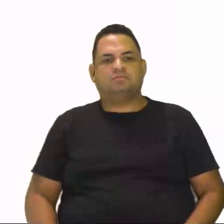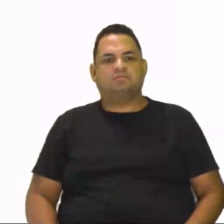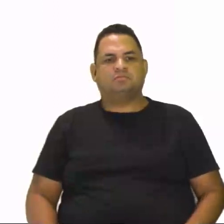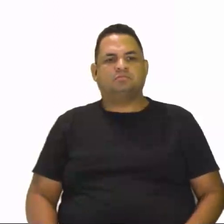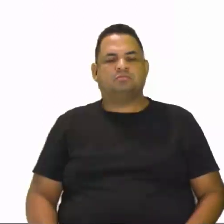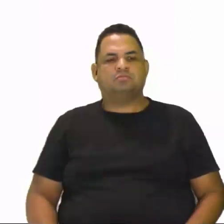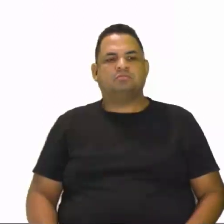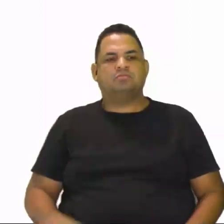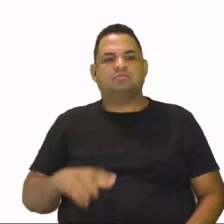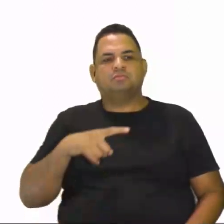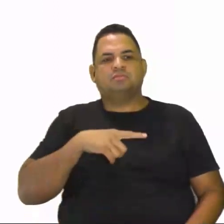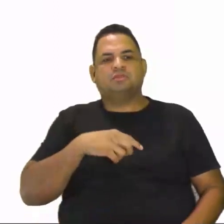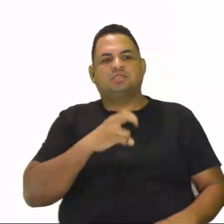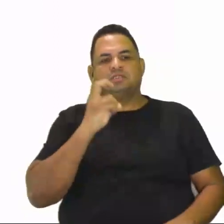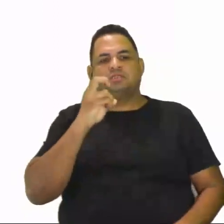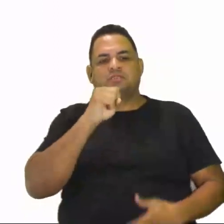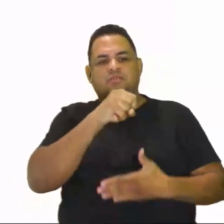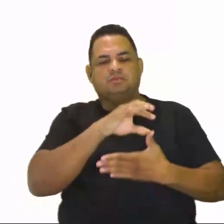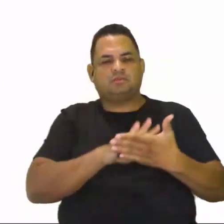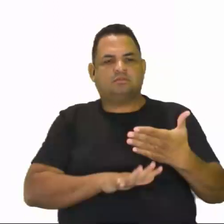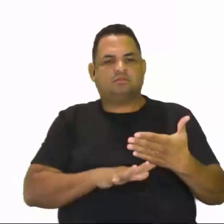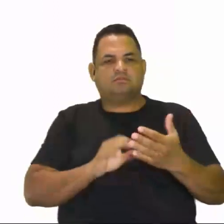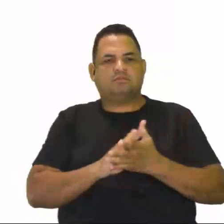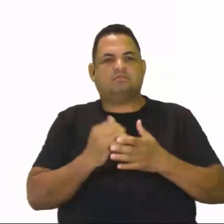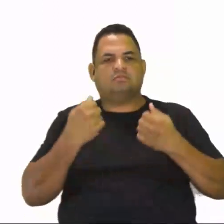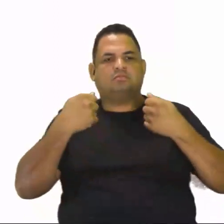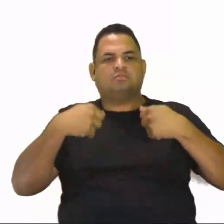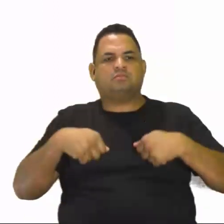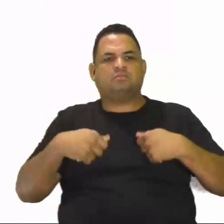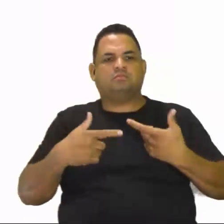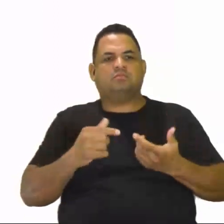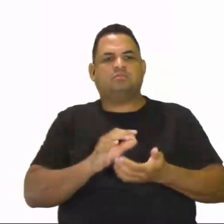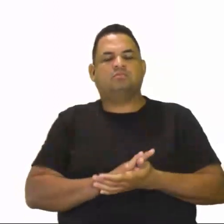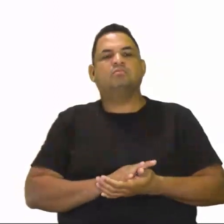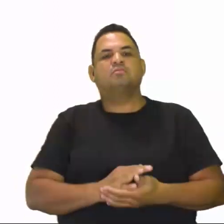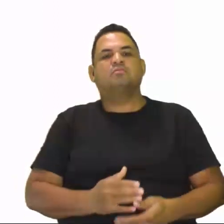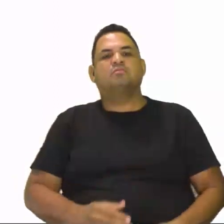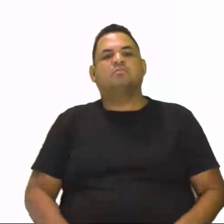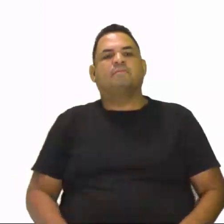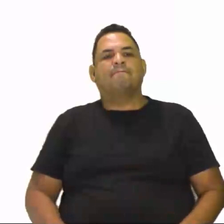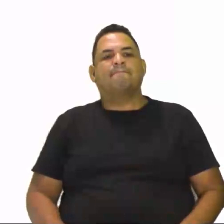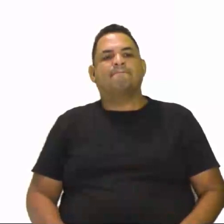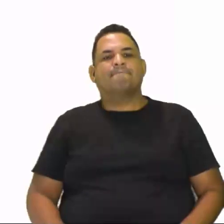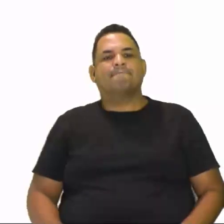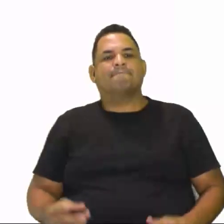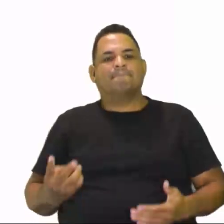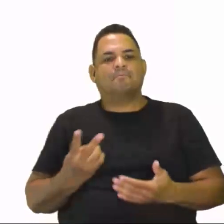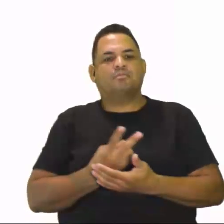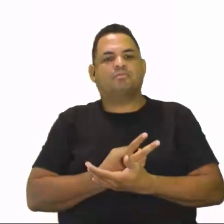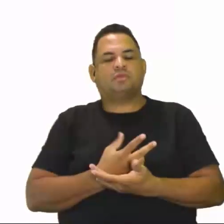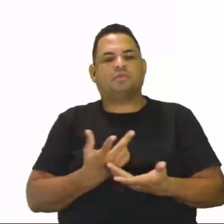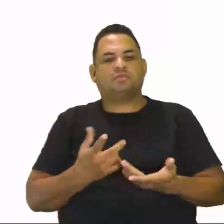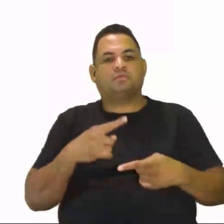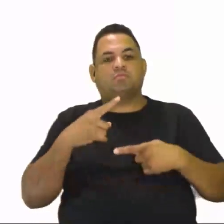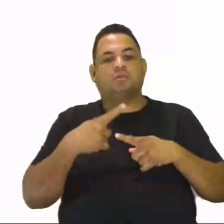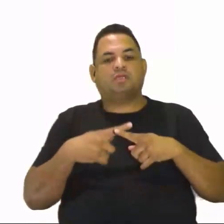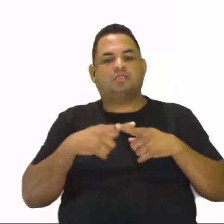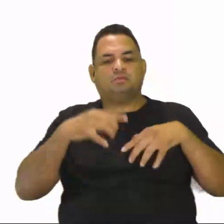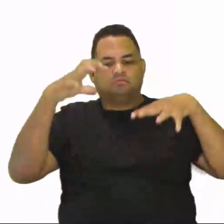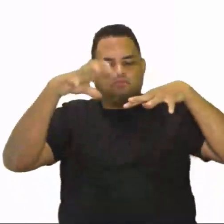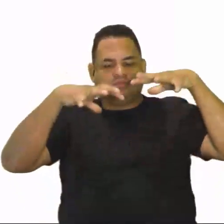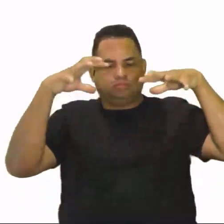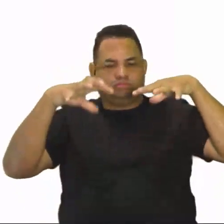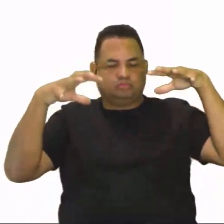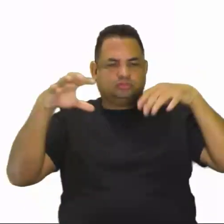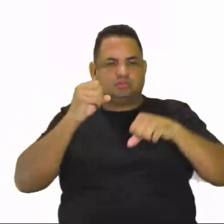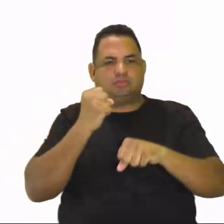tem 5 alternativas que podem ser ditas por vocês como a consequência da chuva ácida.